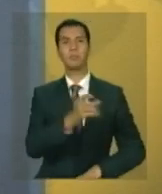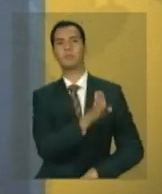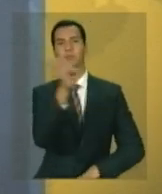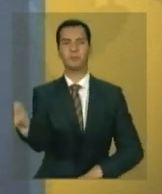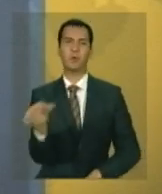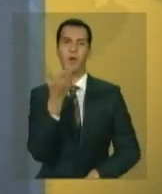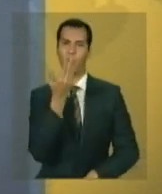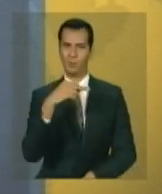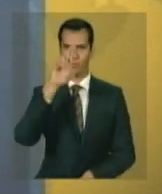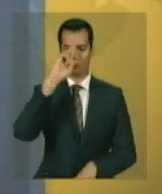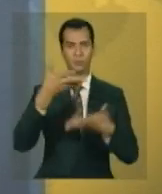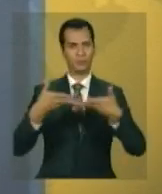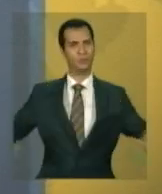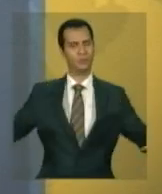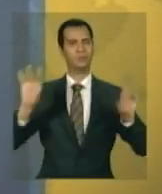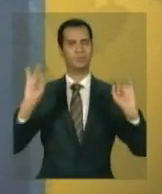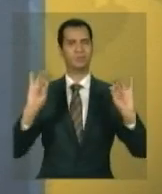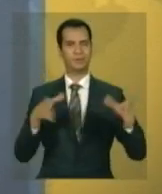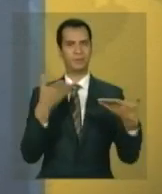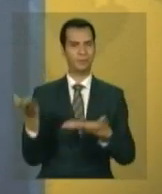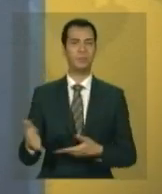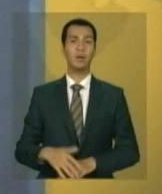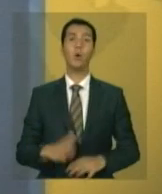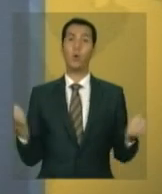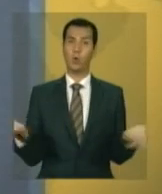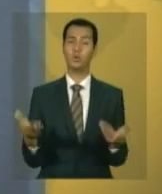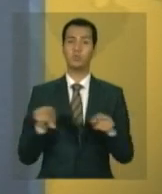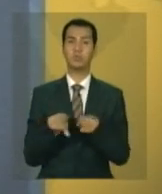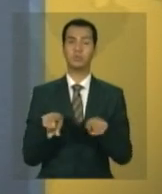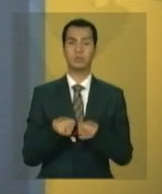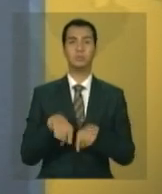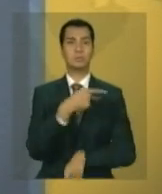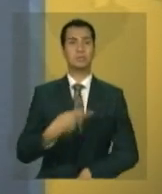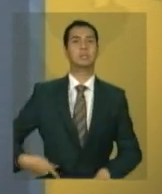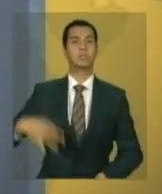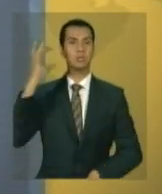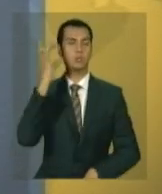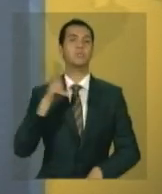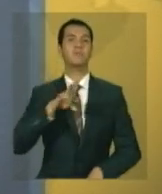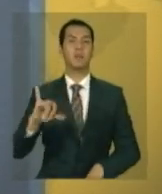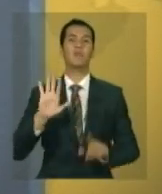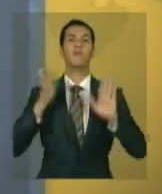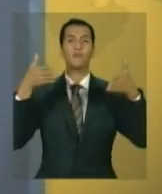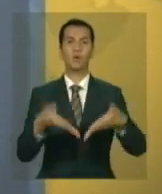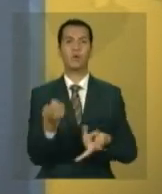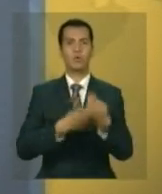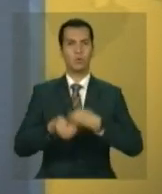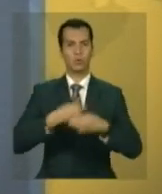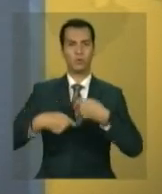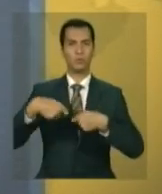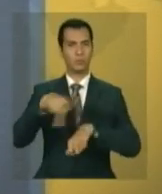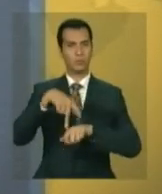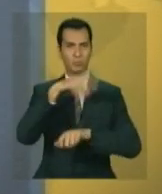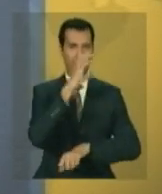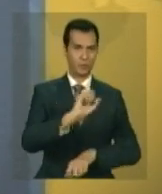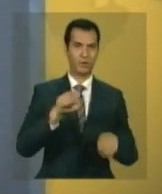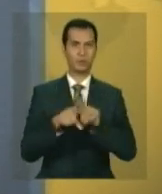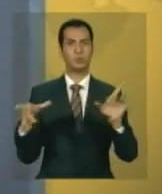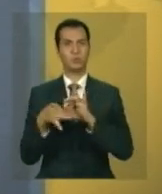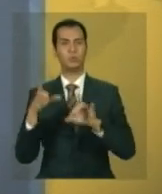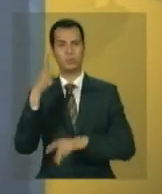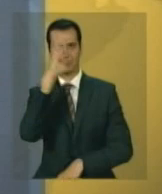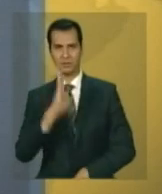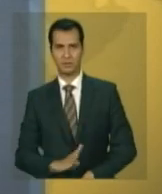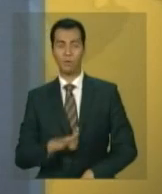de hoje, a presidenta Dilma Rousseff participa do Fórum Econômico Bulgária Brasil, que terá as presenças de representantes de empresas